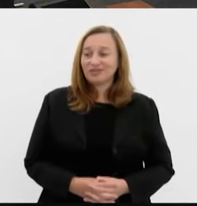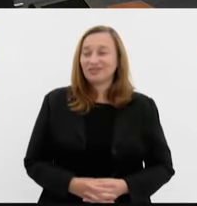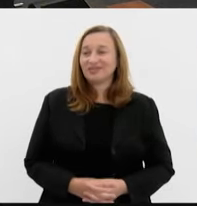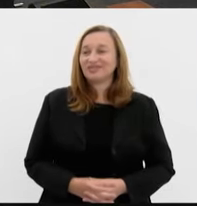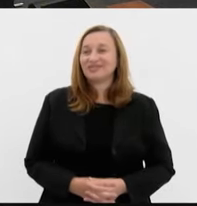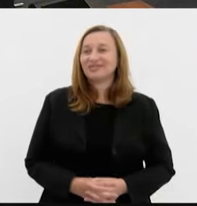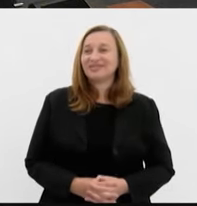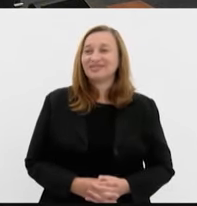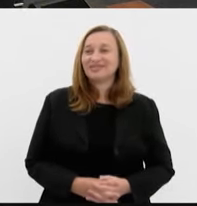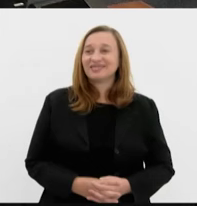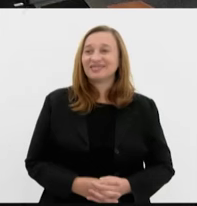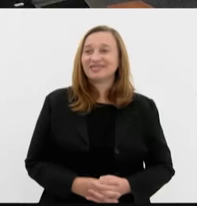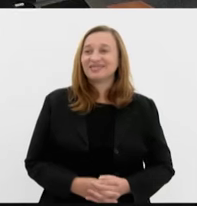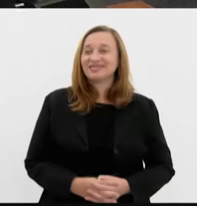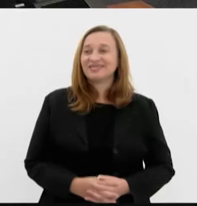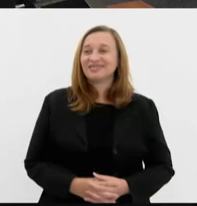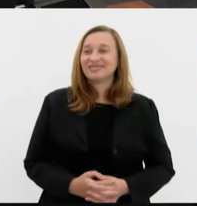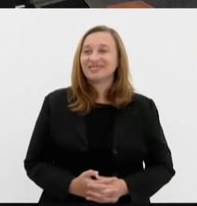agoraa